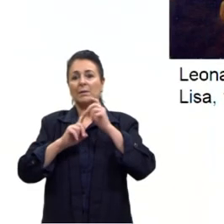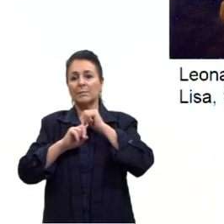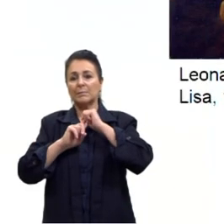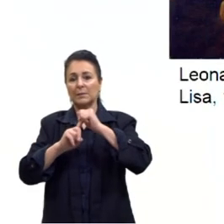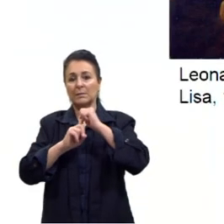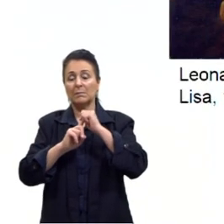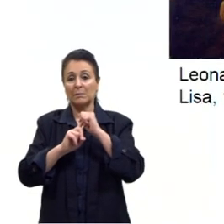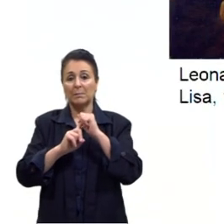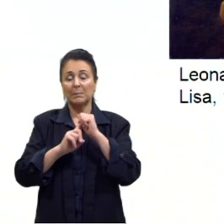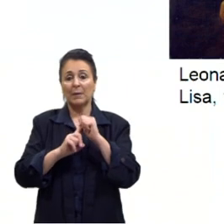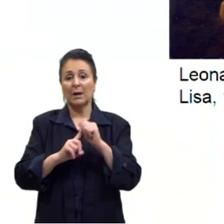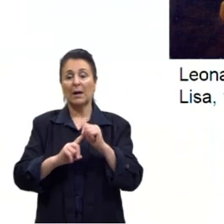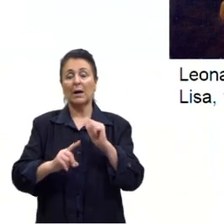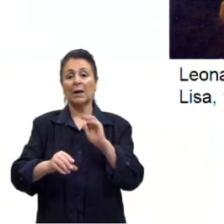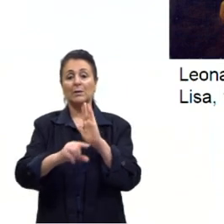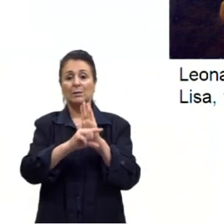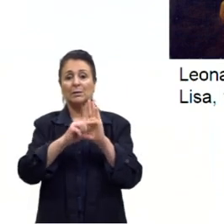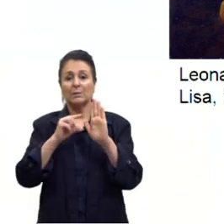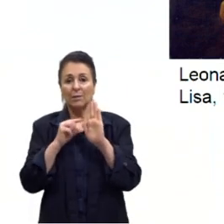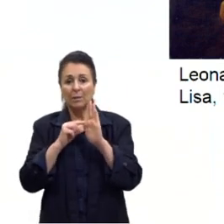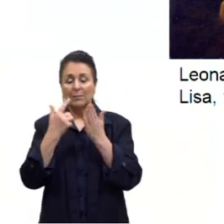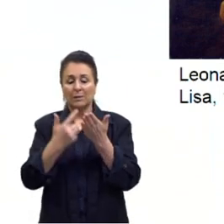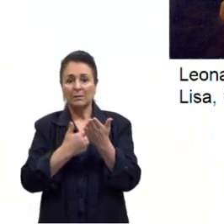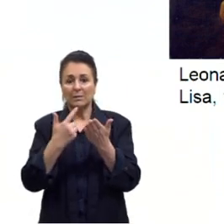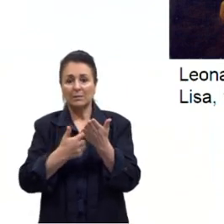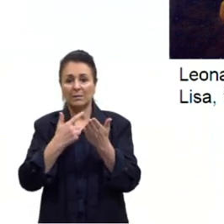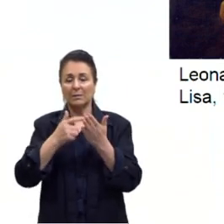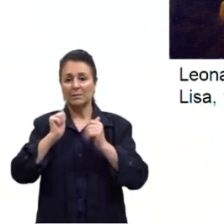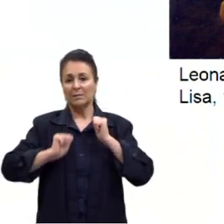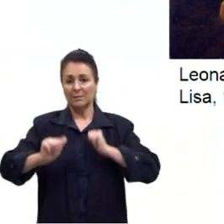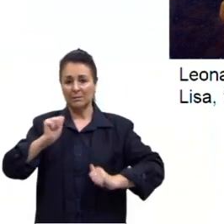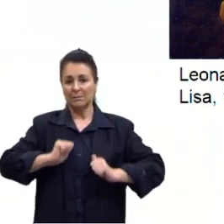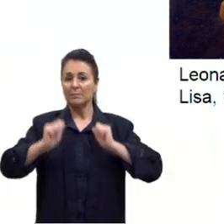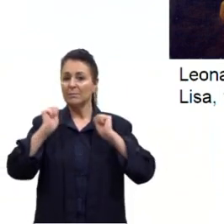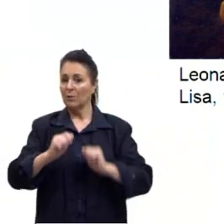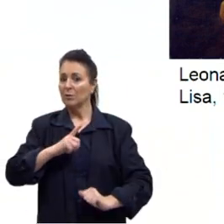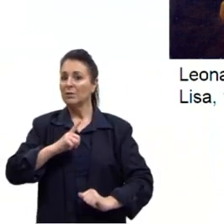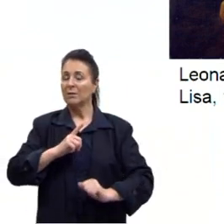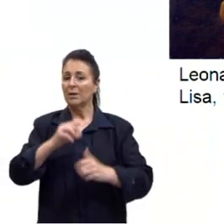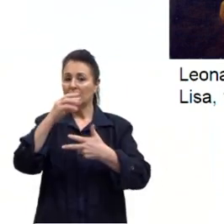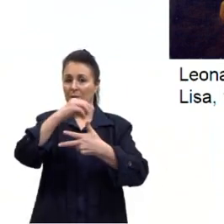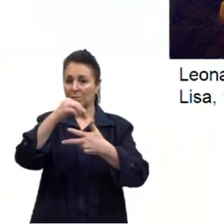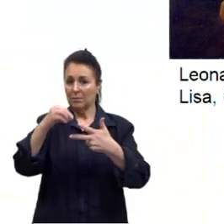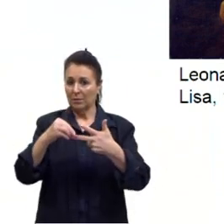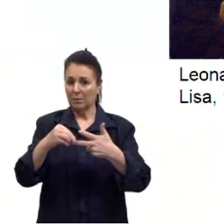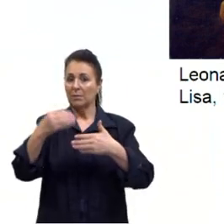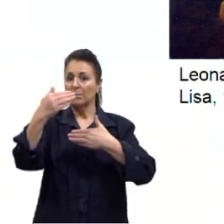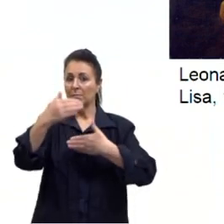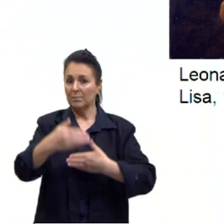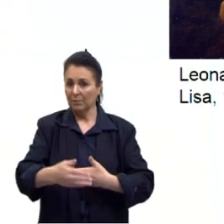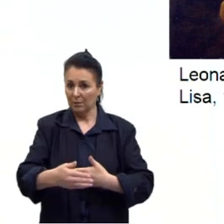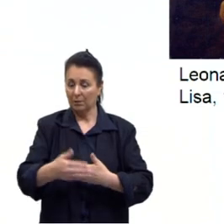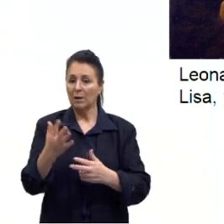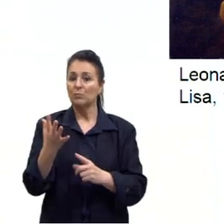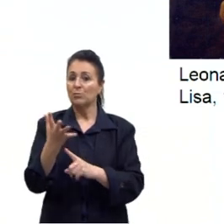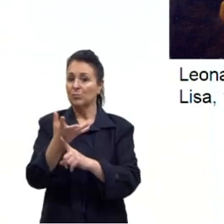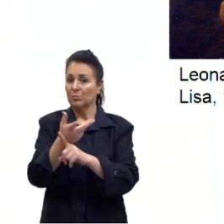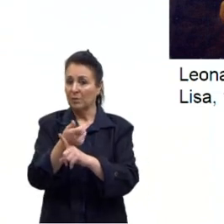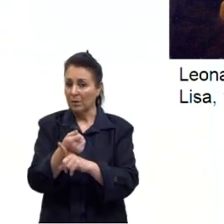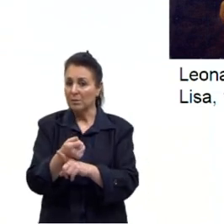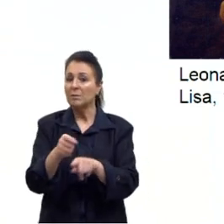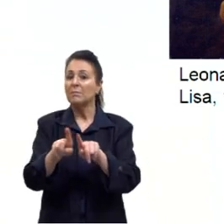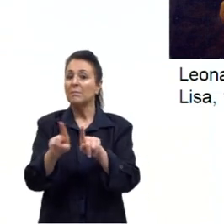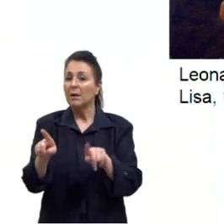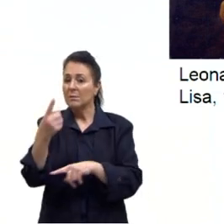principais obras e artistas imagens que podem aparecer no ENEM não só na prova de arte Tá